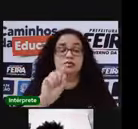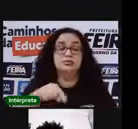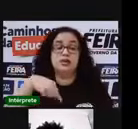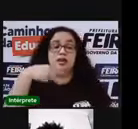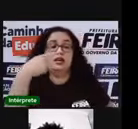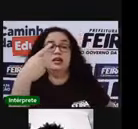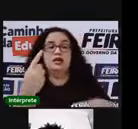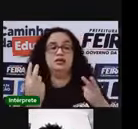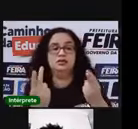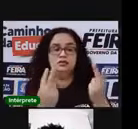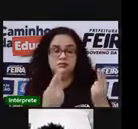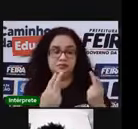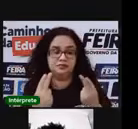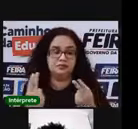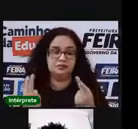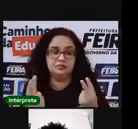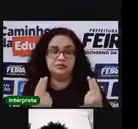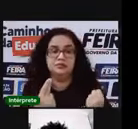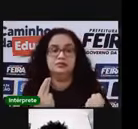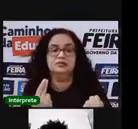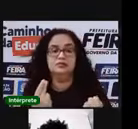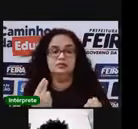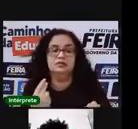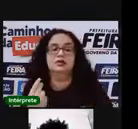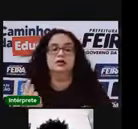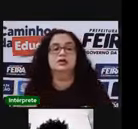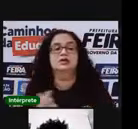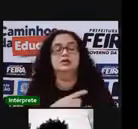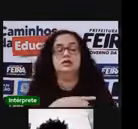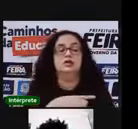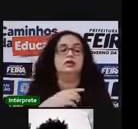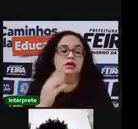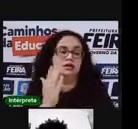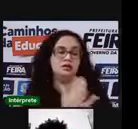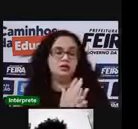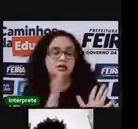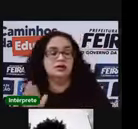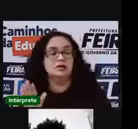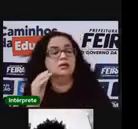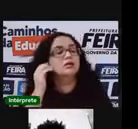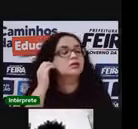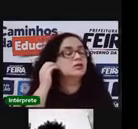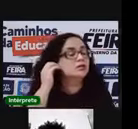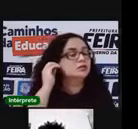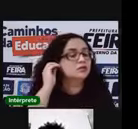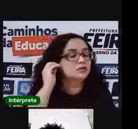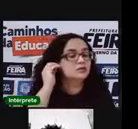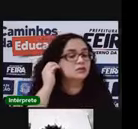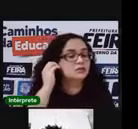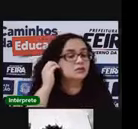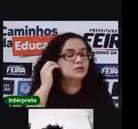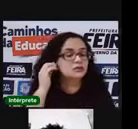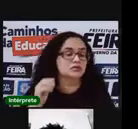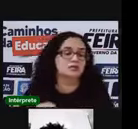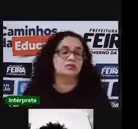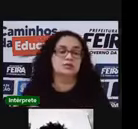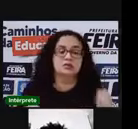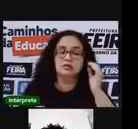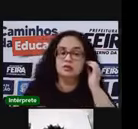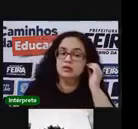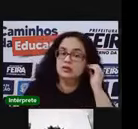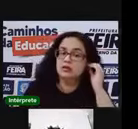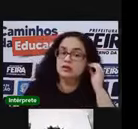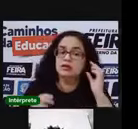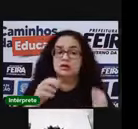igualdade, não é? Porque se a igualdade deixa a gente pronta para ter algo, pronto para ter algo, a